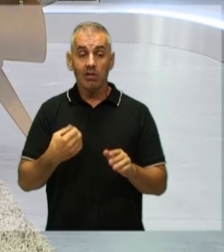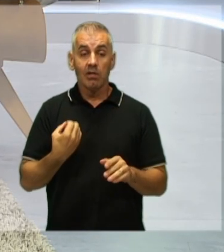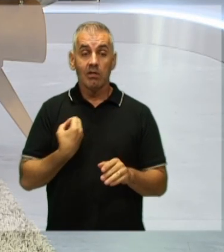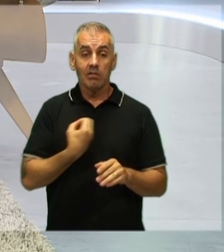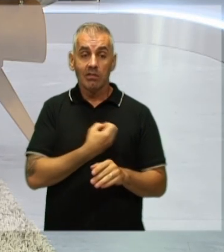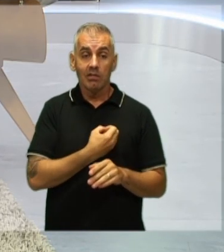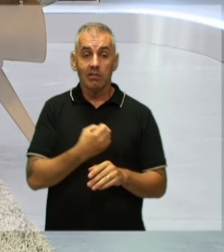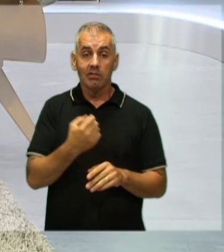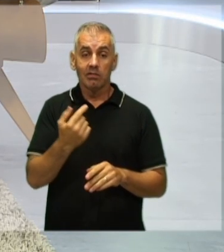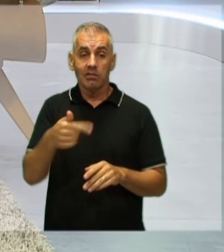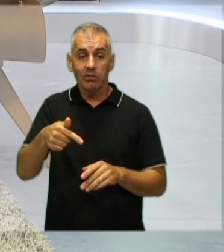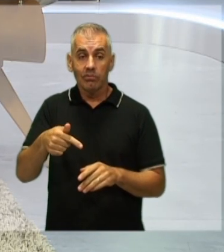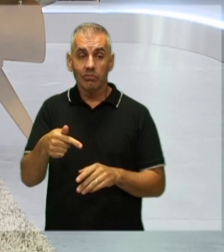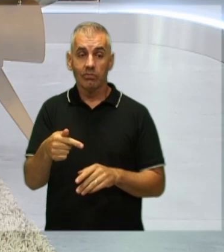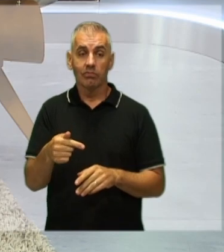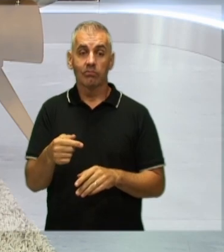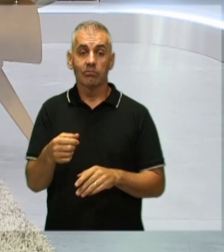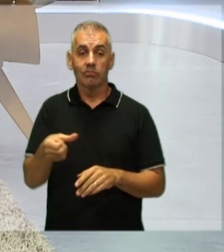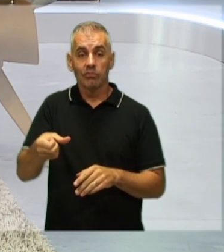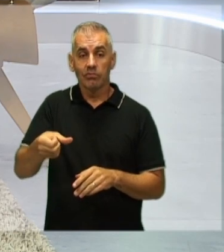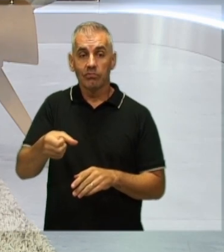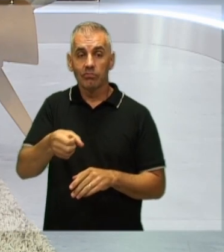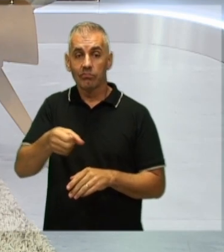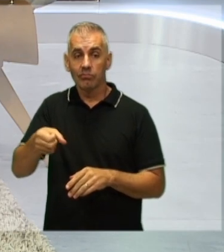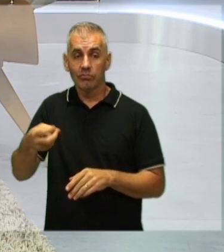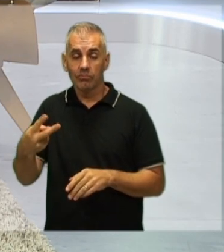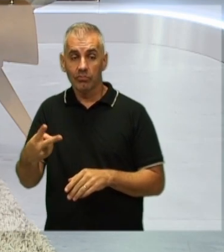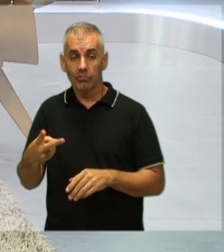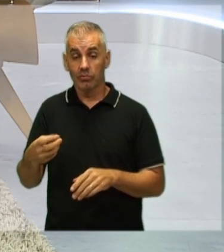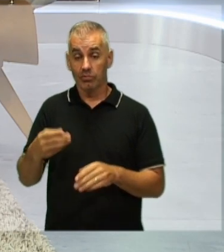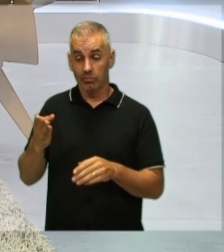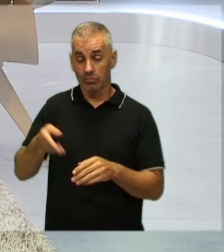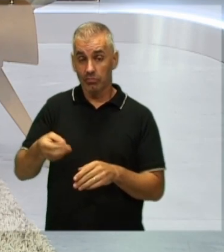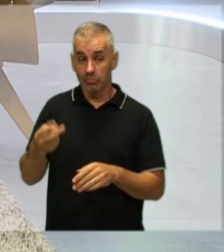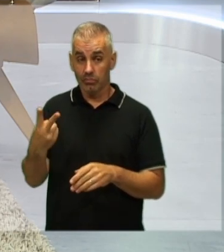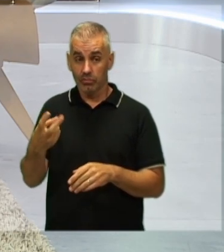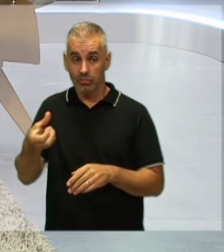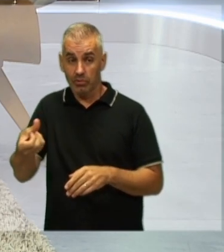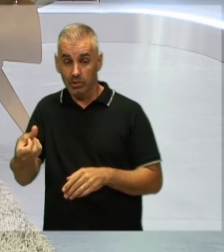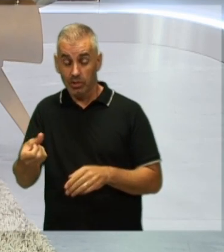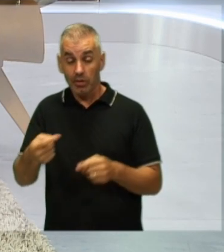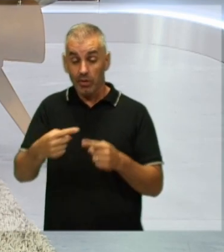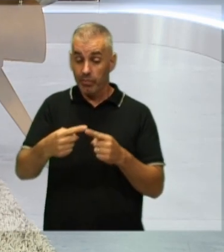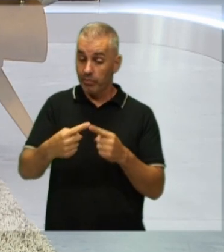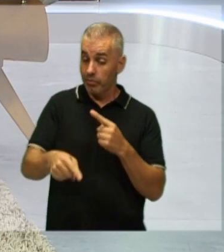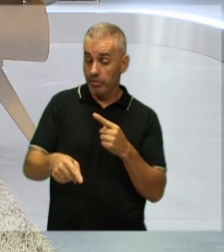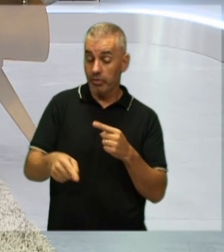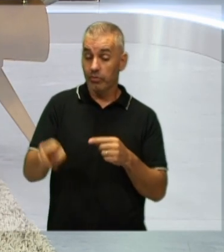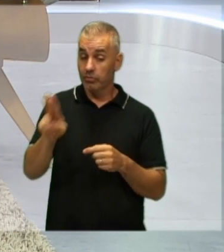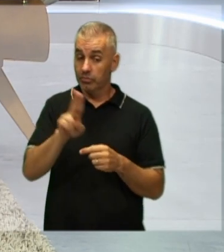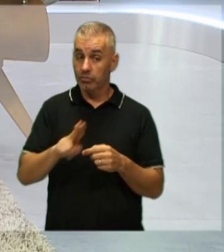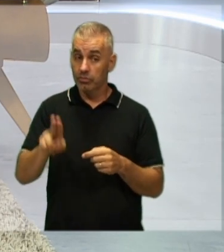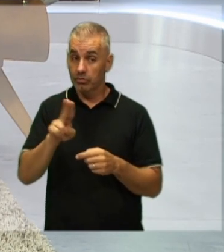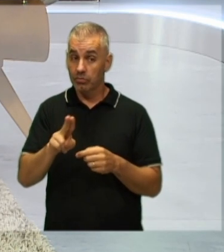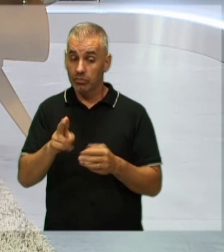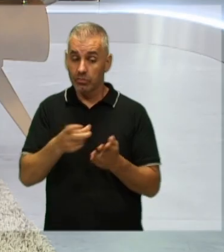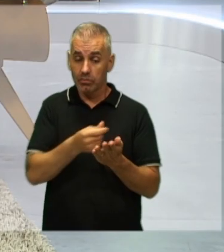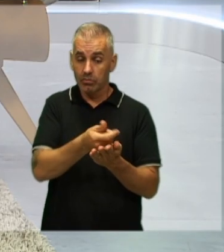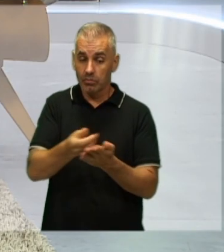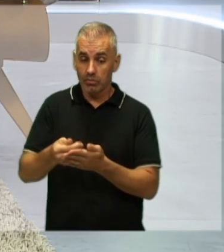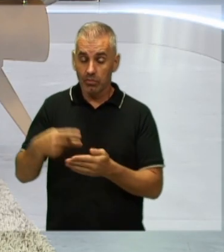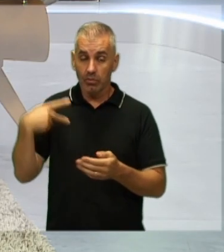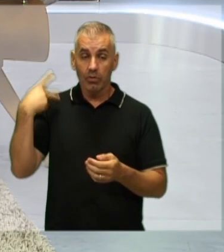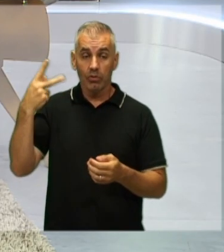7.892 de 2026, que proíbe a utilização de recursos públicos para eventos, publicações